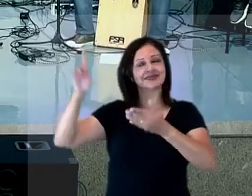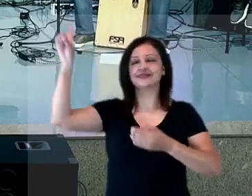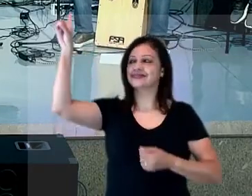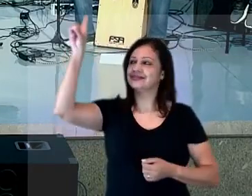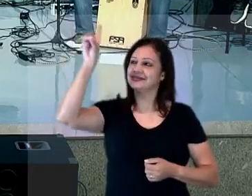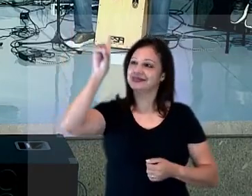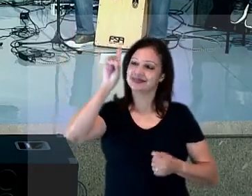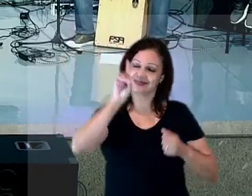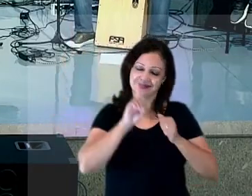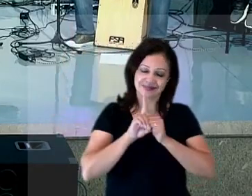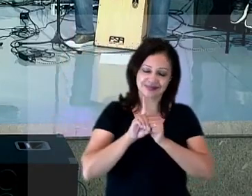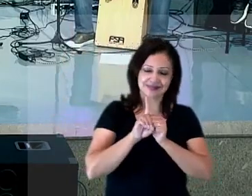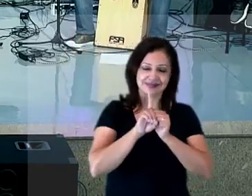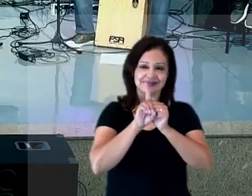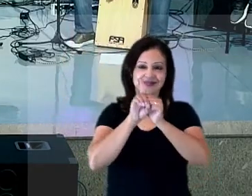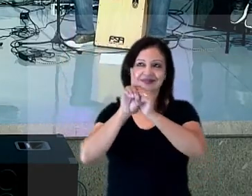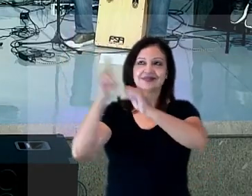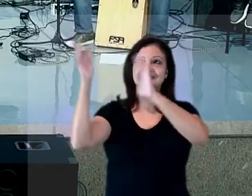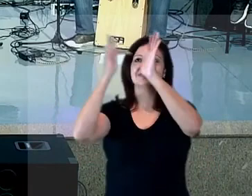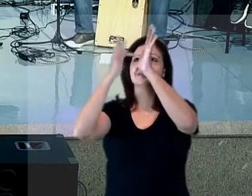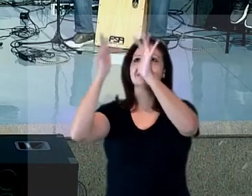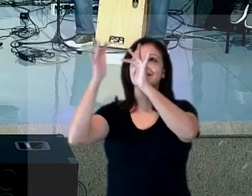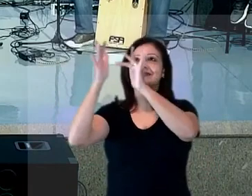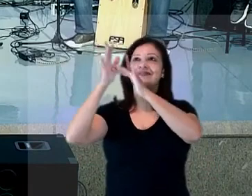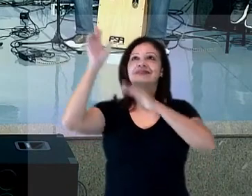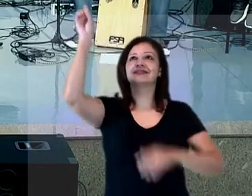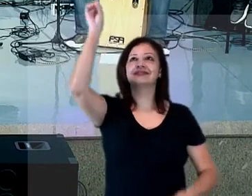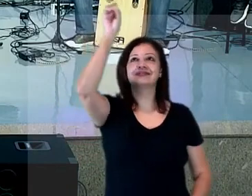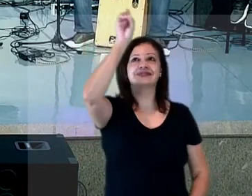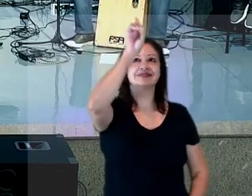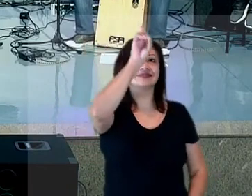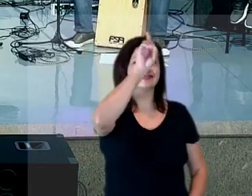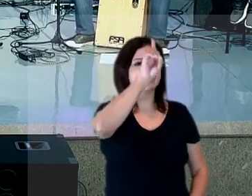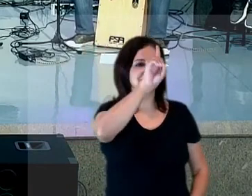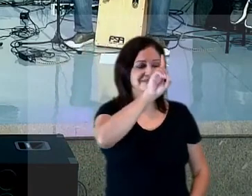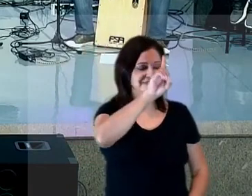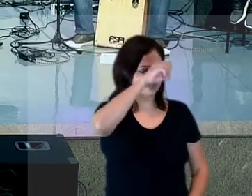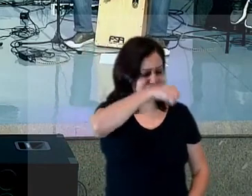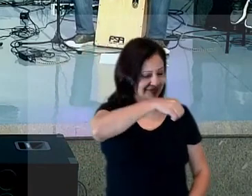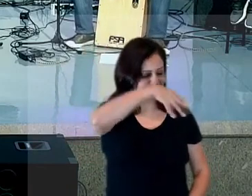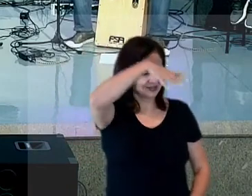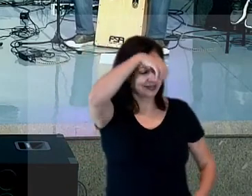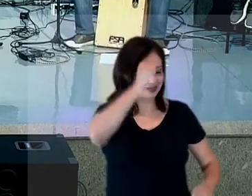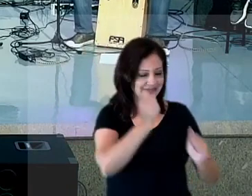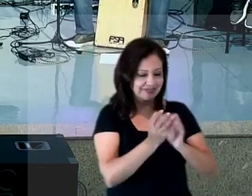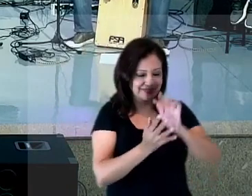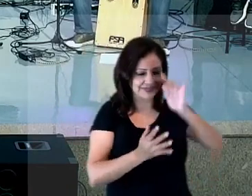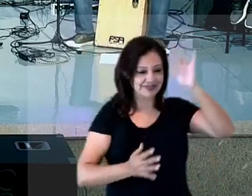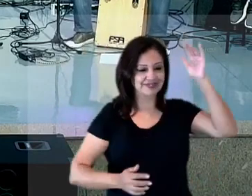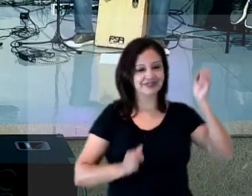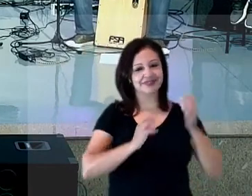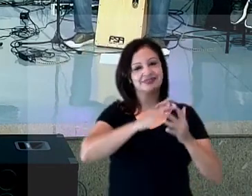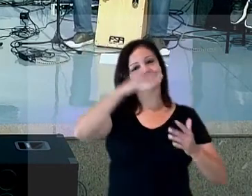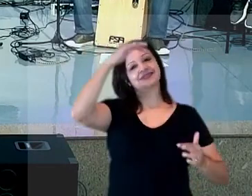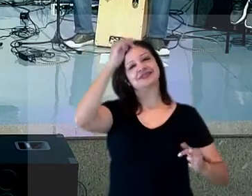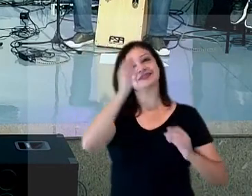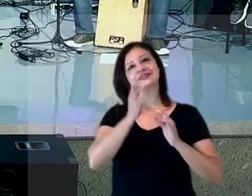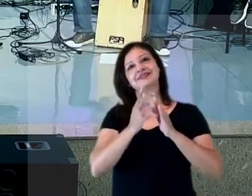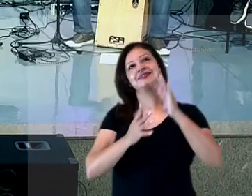A luz que outrora apagada agora brilha e cada dia brilha